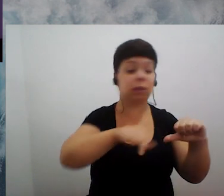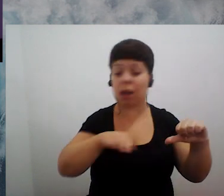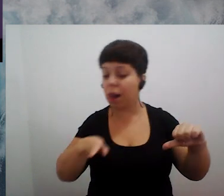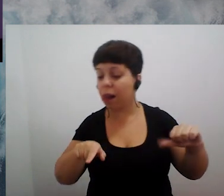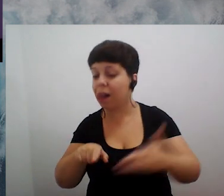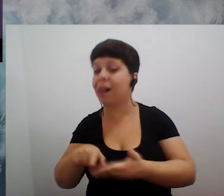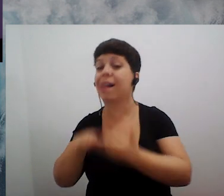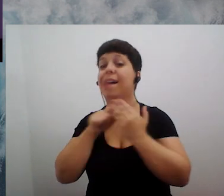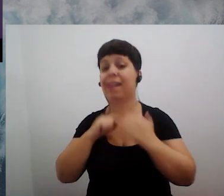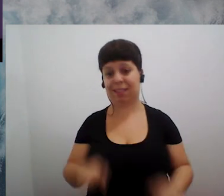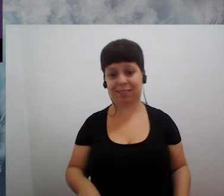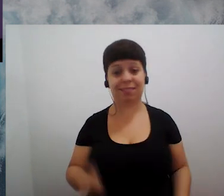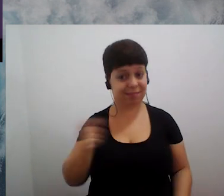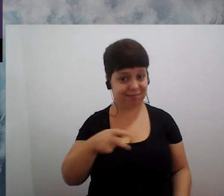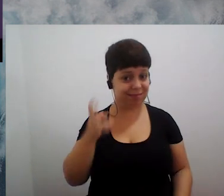sociedade.